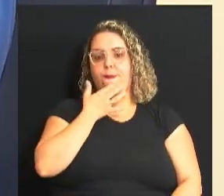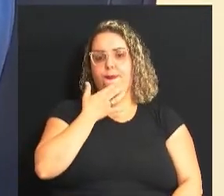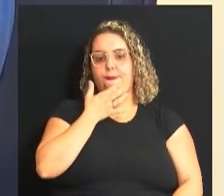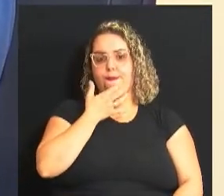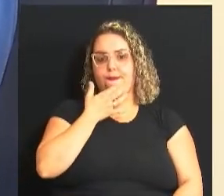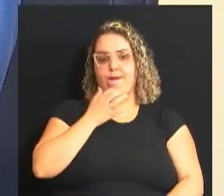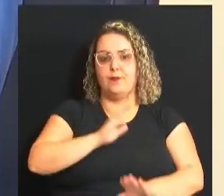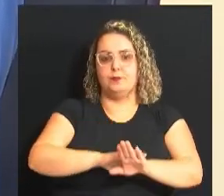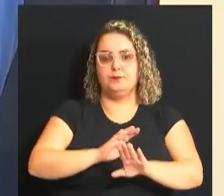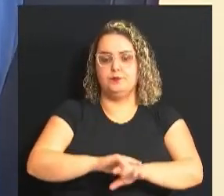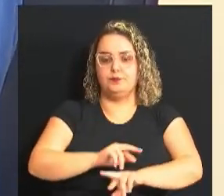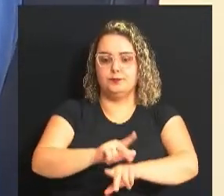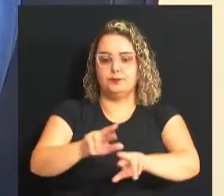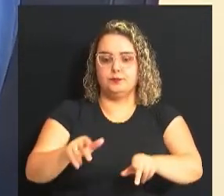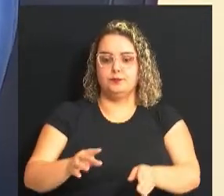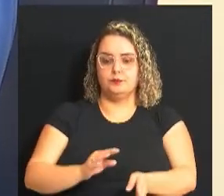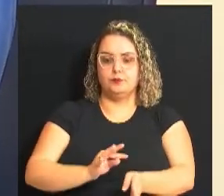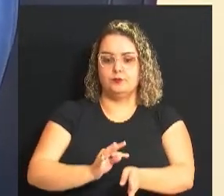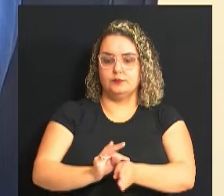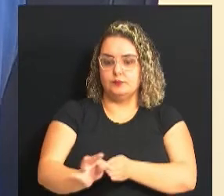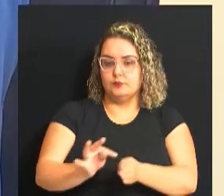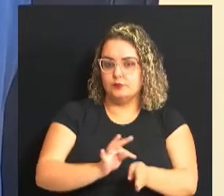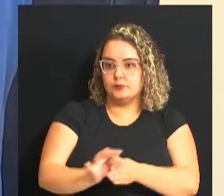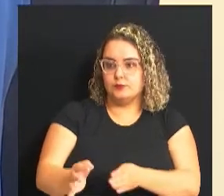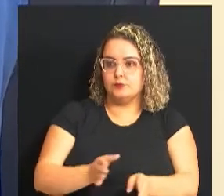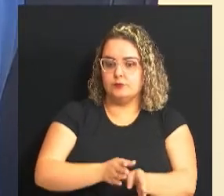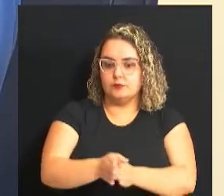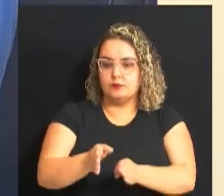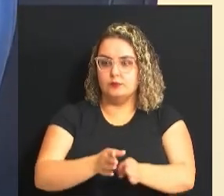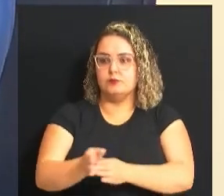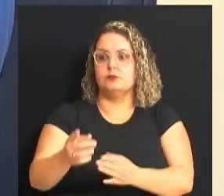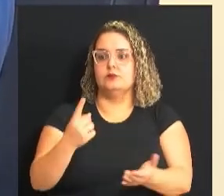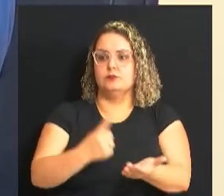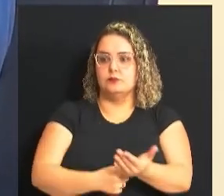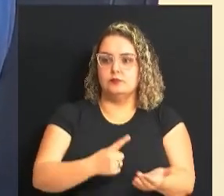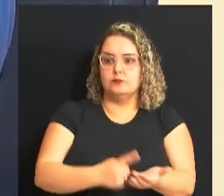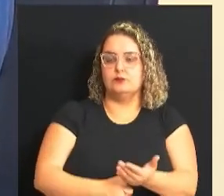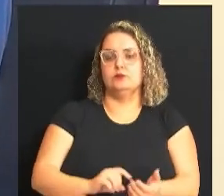dos diversos conselhos, com registro das ocorrências,